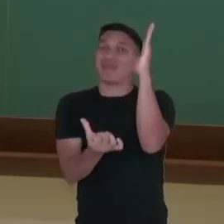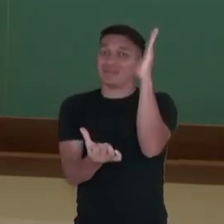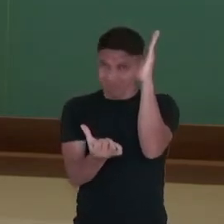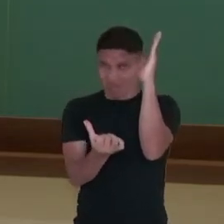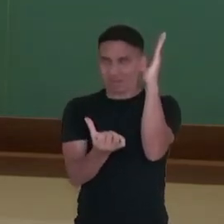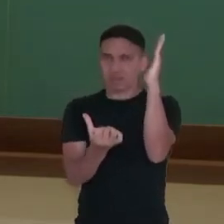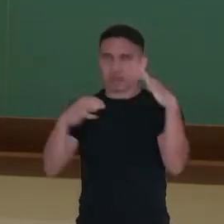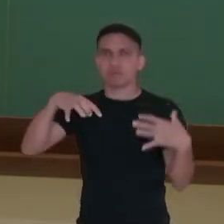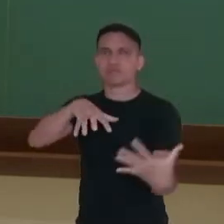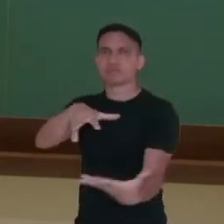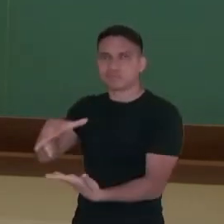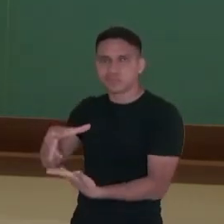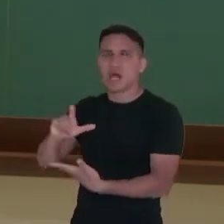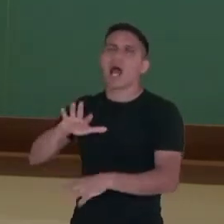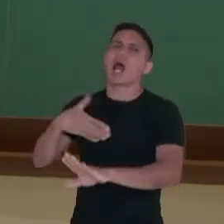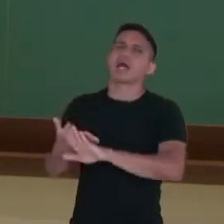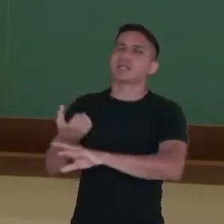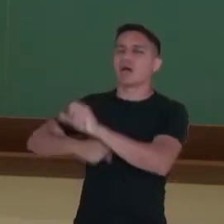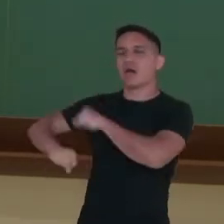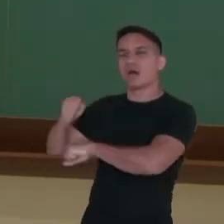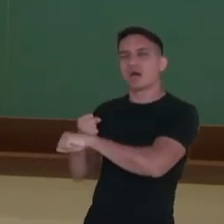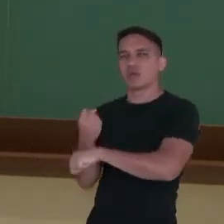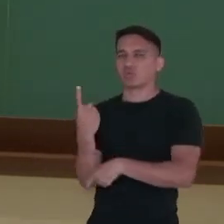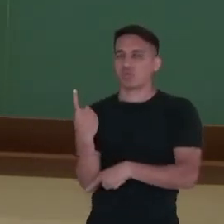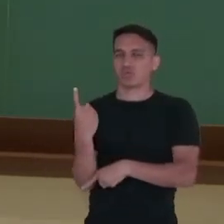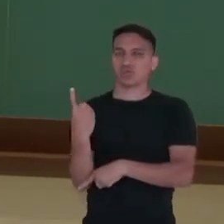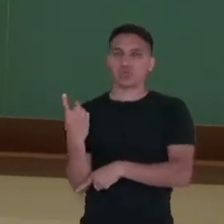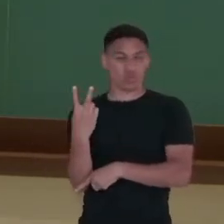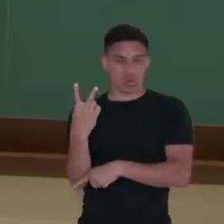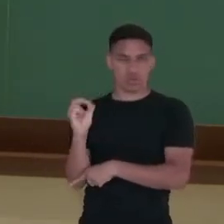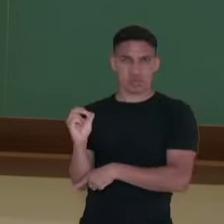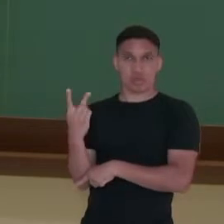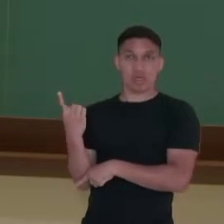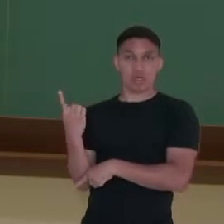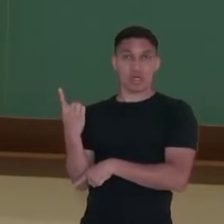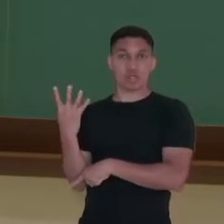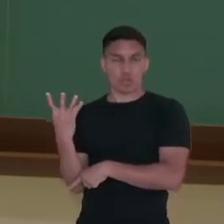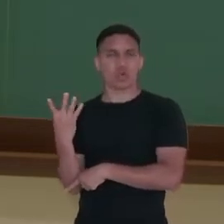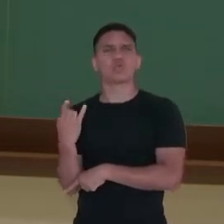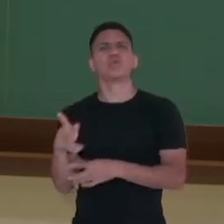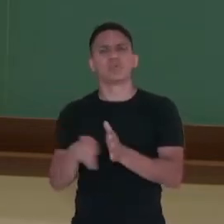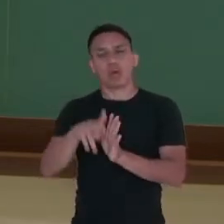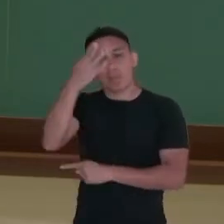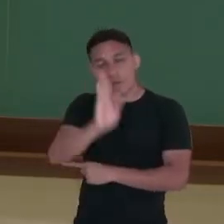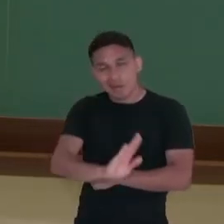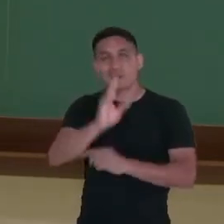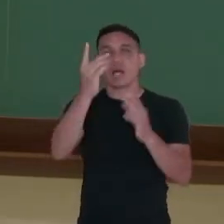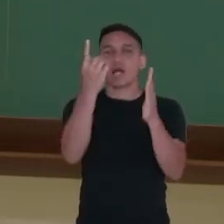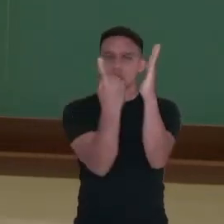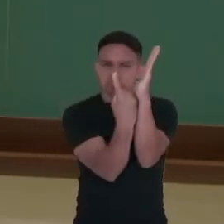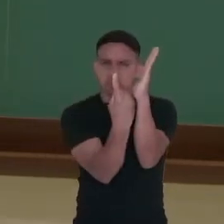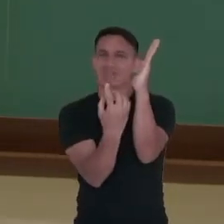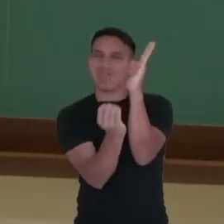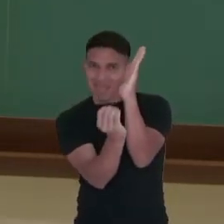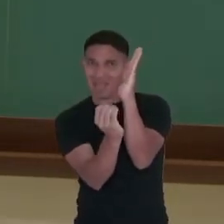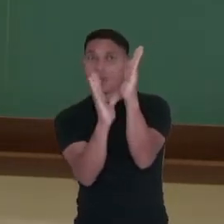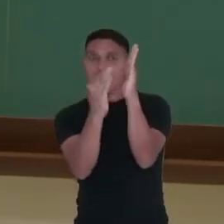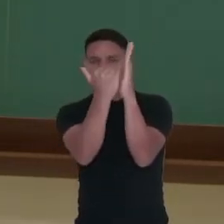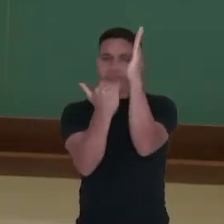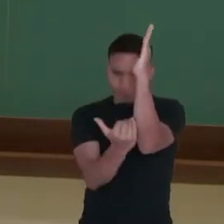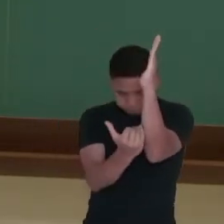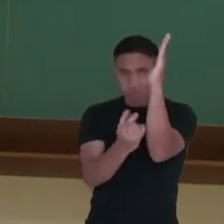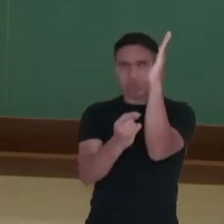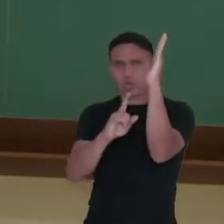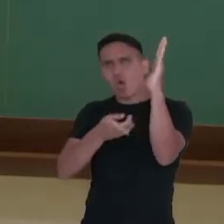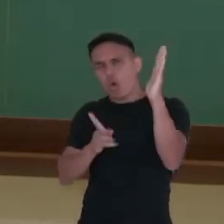Até 2014, o Brasil estava entre os 10 países mais industrializados do mundo. Apesar desse tombo, figuramos entre os 20